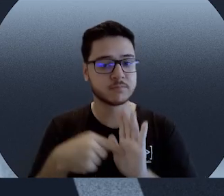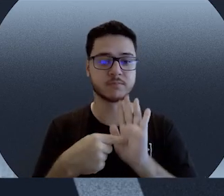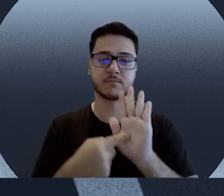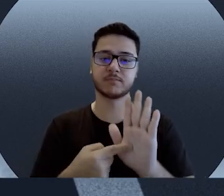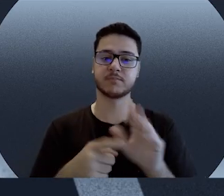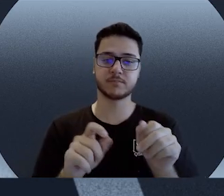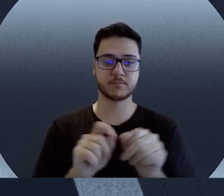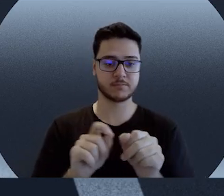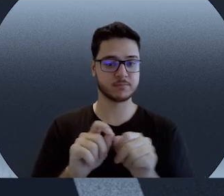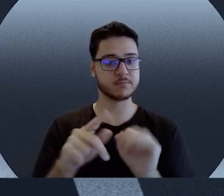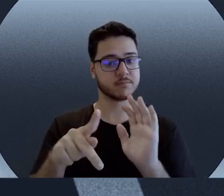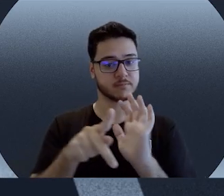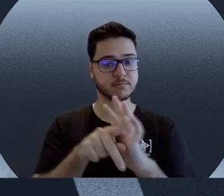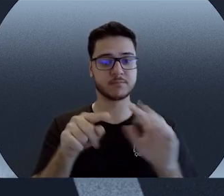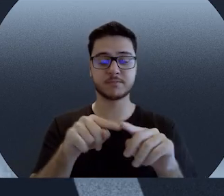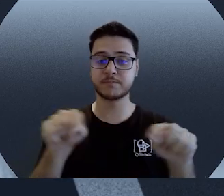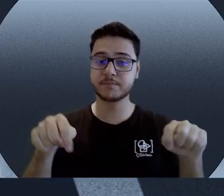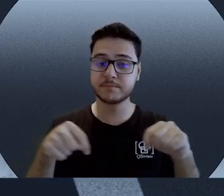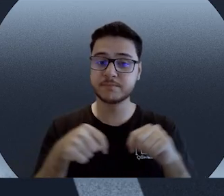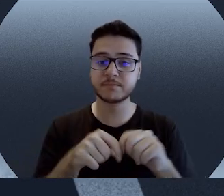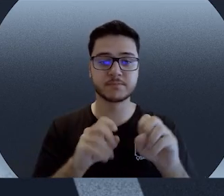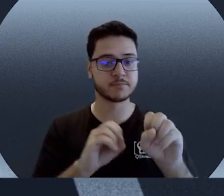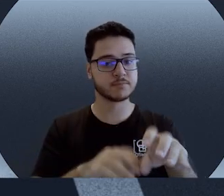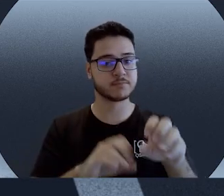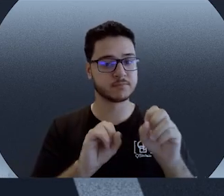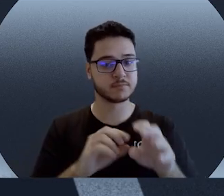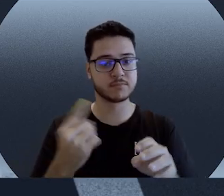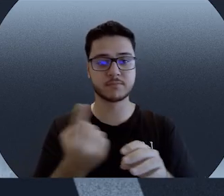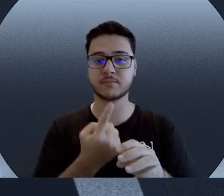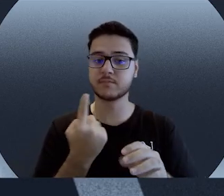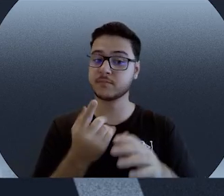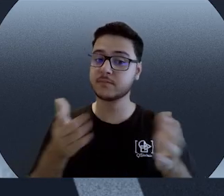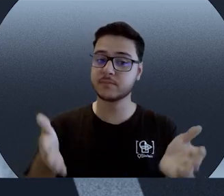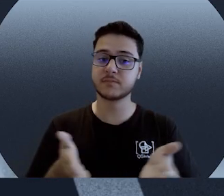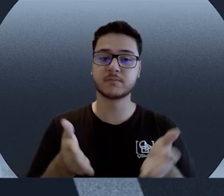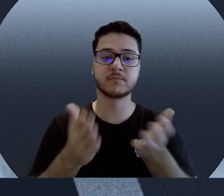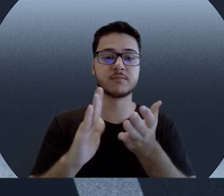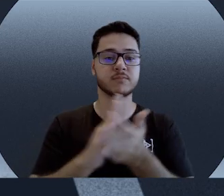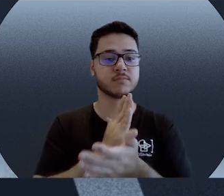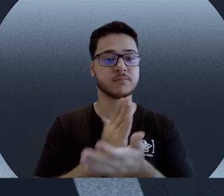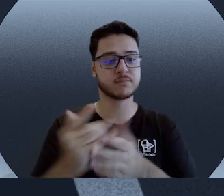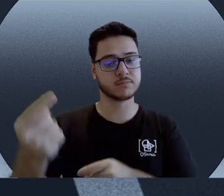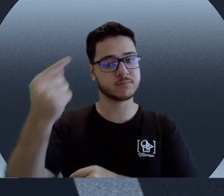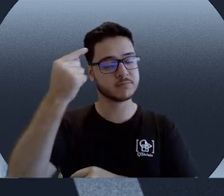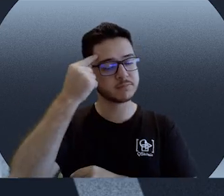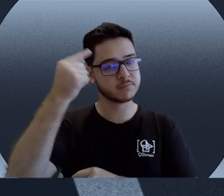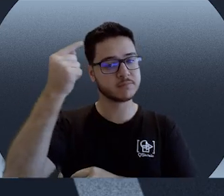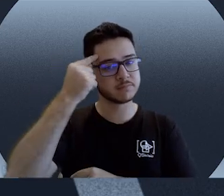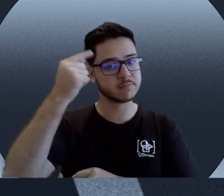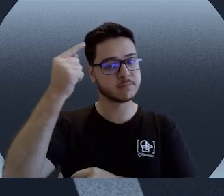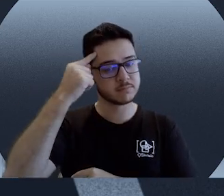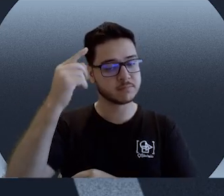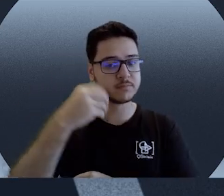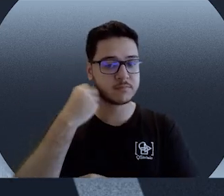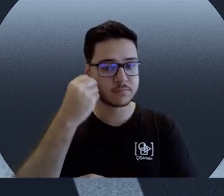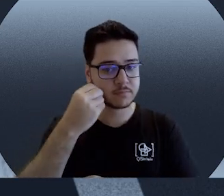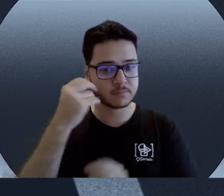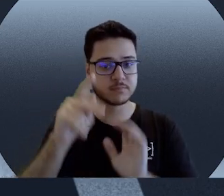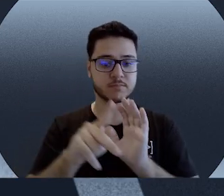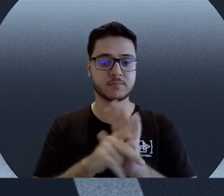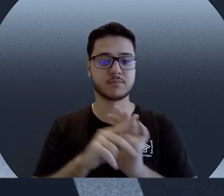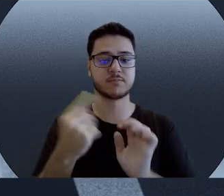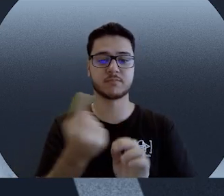e aplicar em sala de aula. Por fim, vamos estimular algumas conexões e reflexões, tentando levar aos